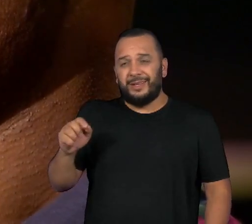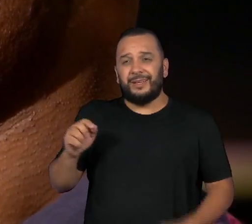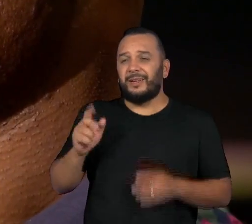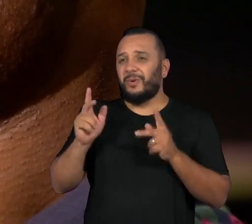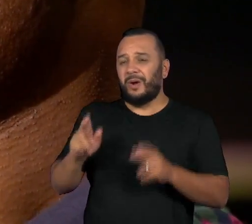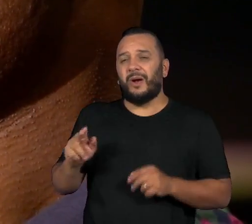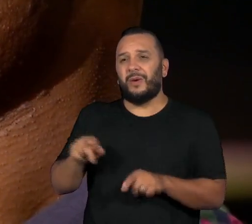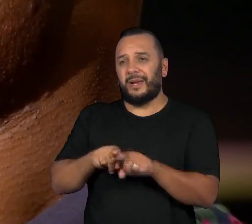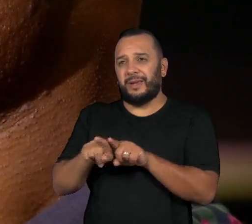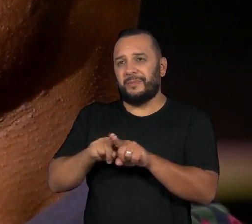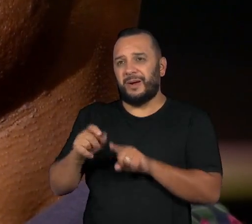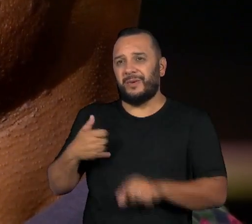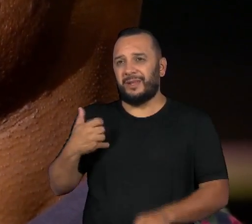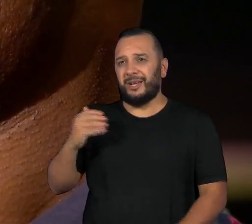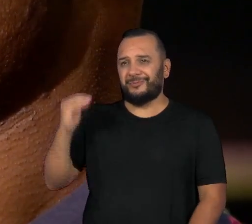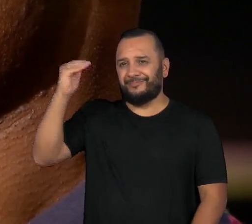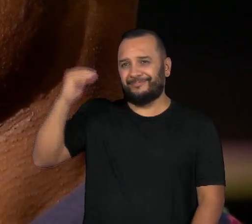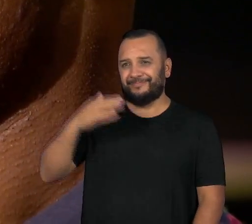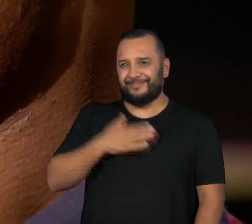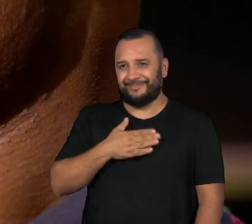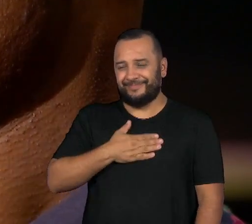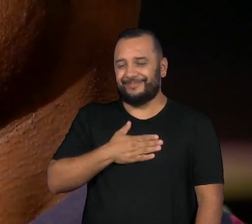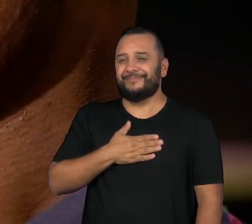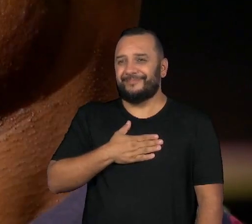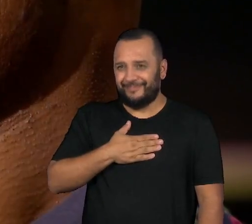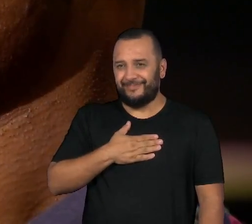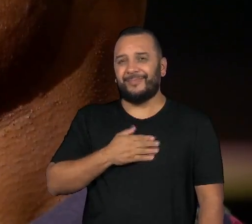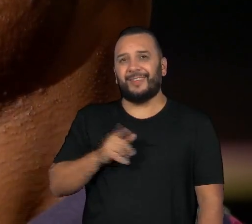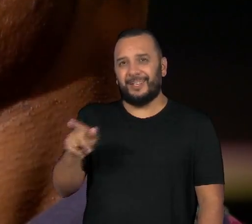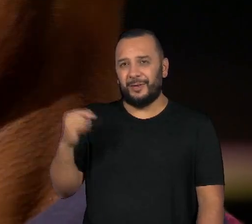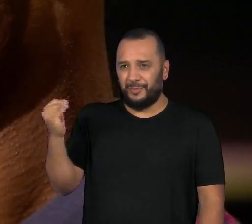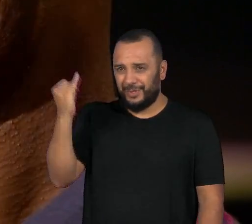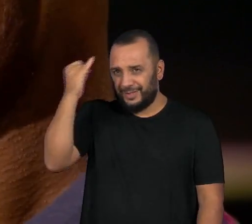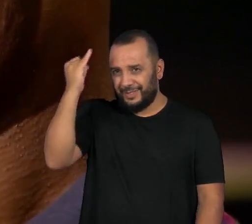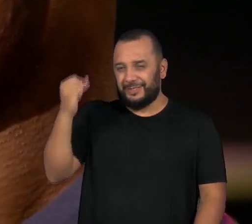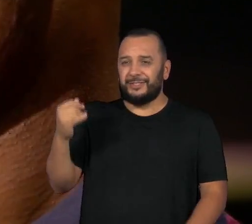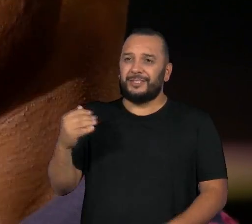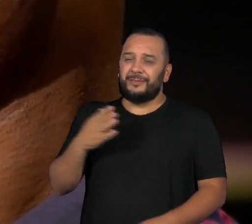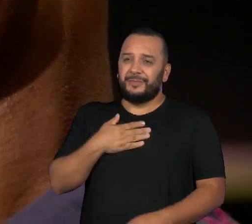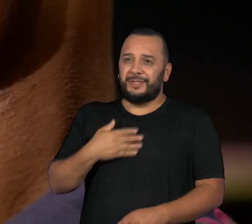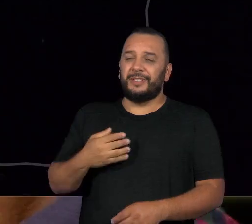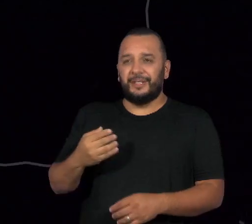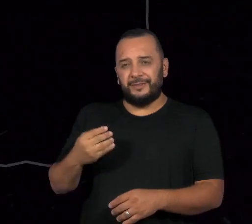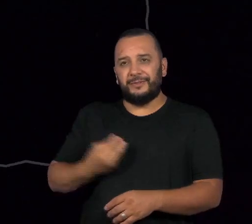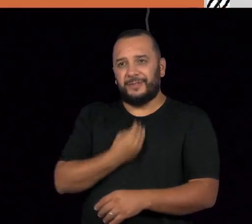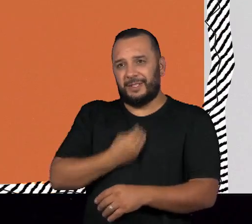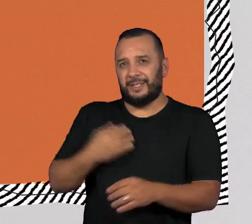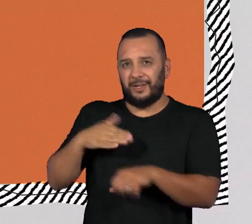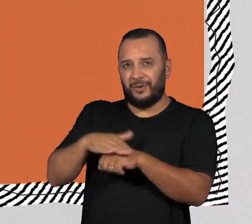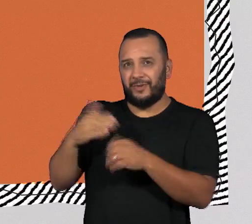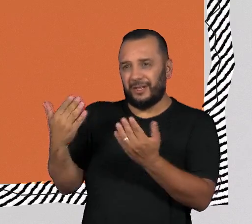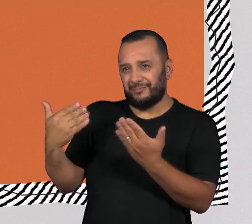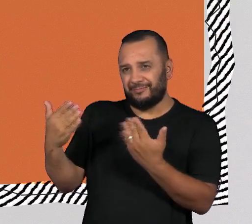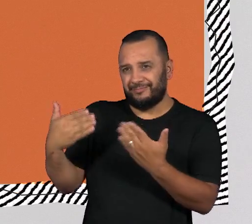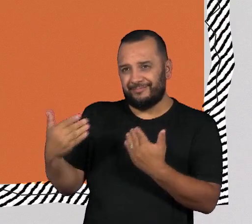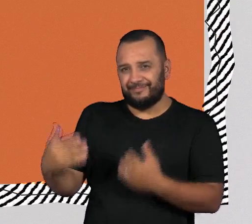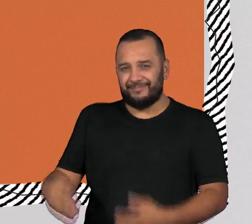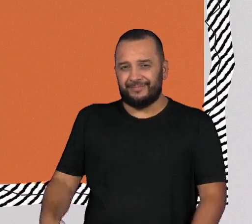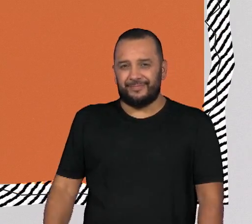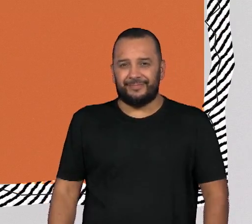velho. Irmão mais velho, assim. Ele foi peça fundamental para que a gente tivesse essa conversa aqui hoje.